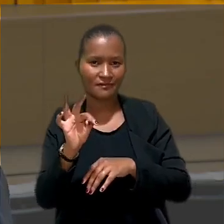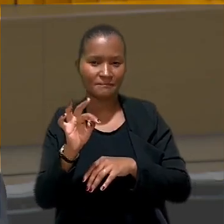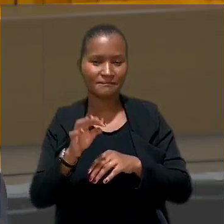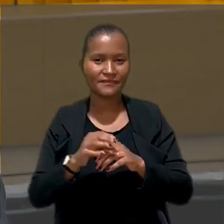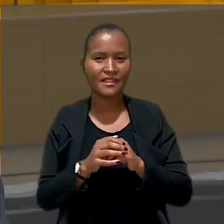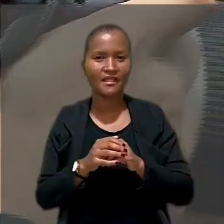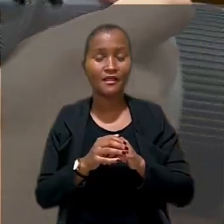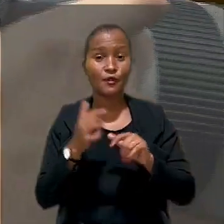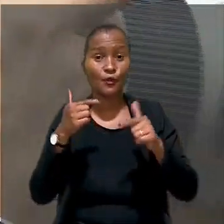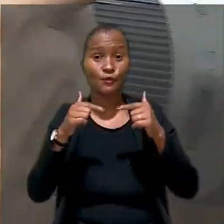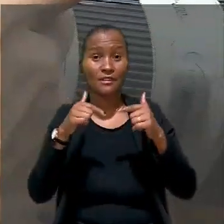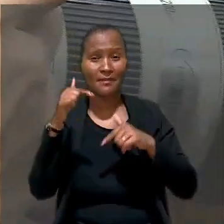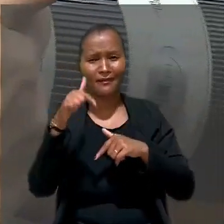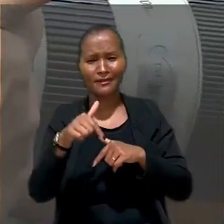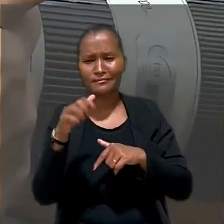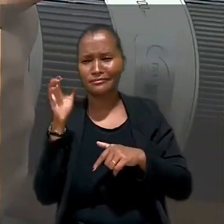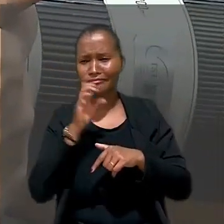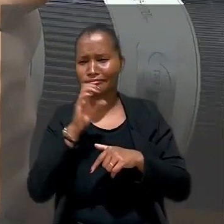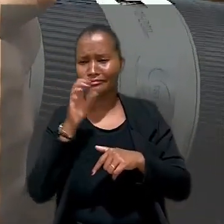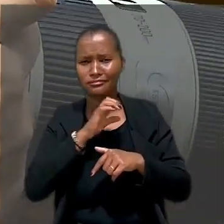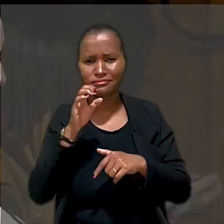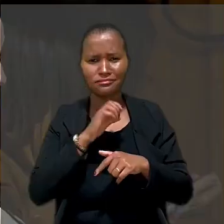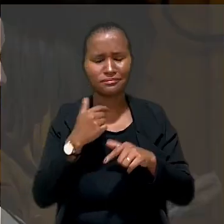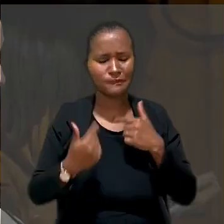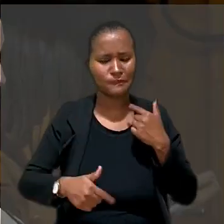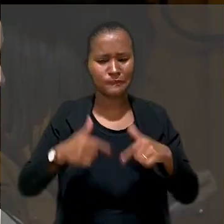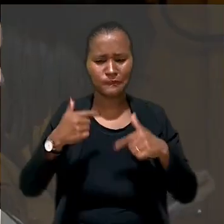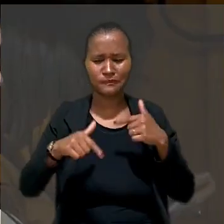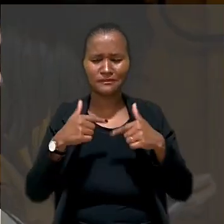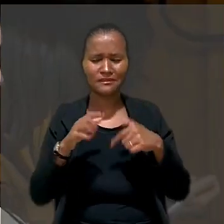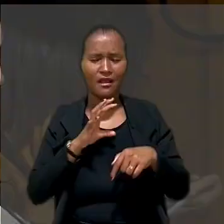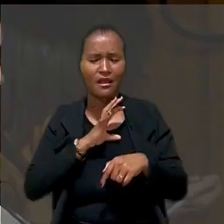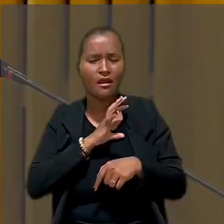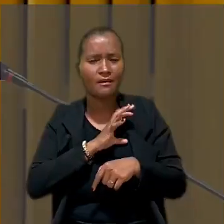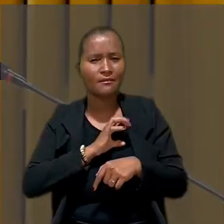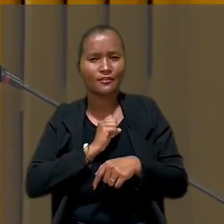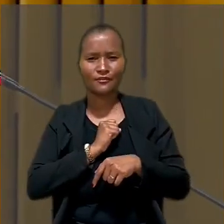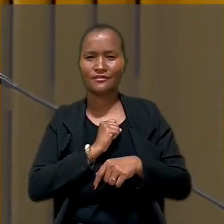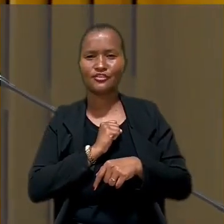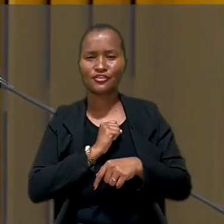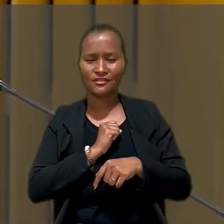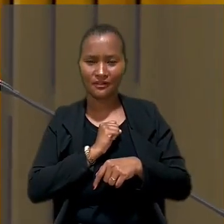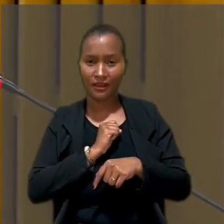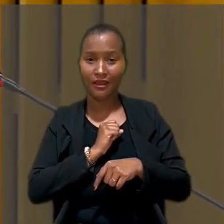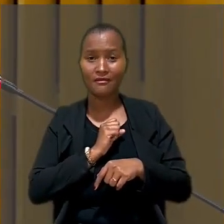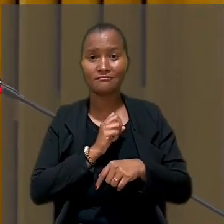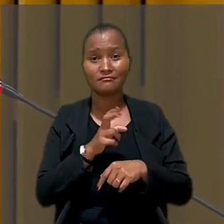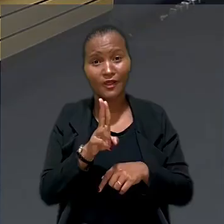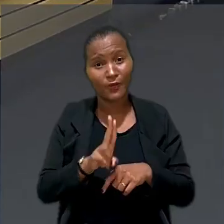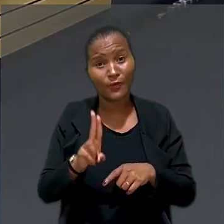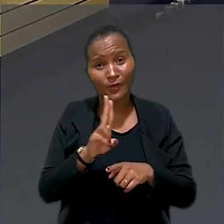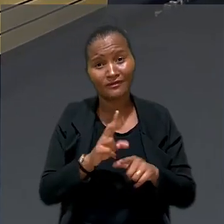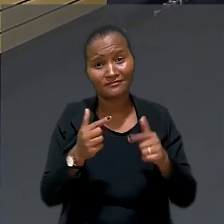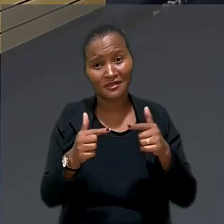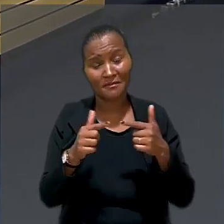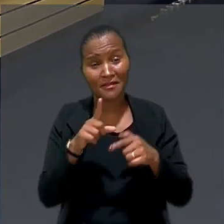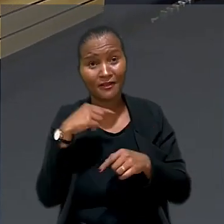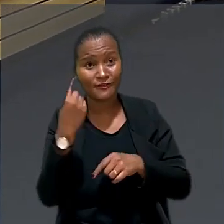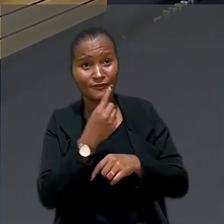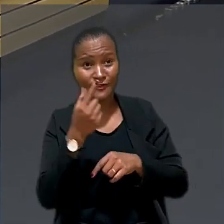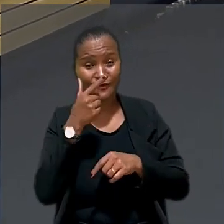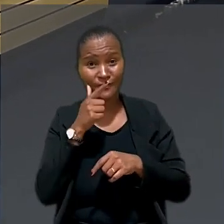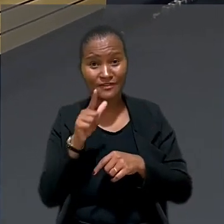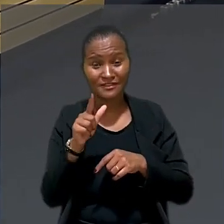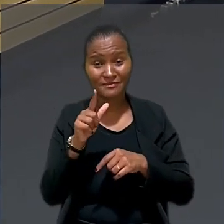Tribunal Superior do Trabalho. O trabalho aqui ele é intenso, é um trabalho apaixonante e, através desse trabalho, a